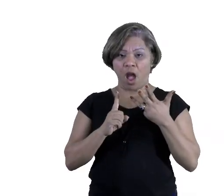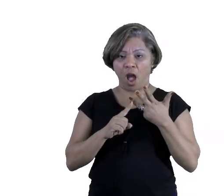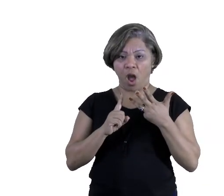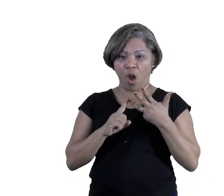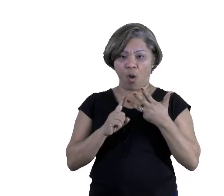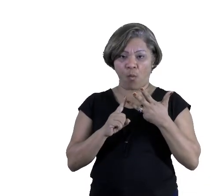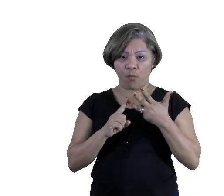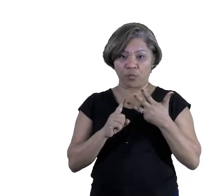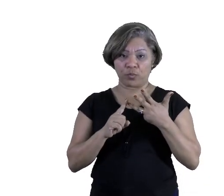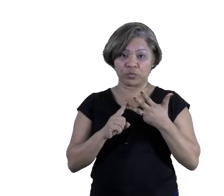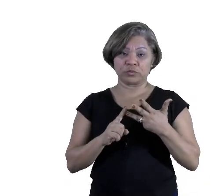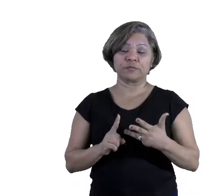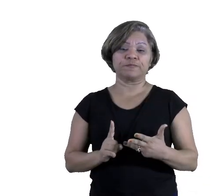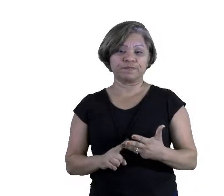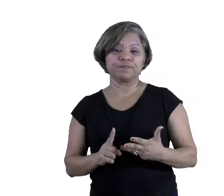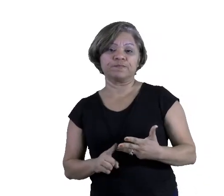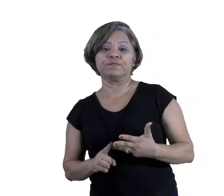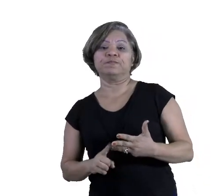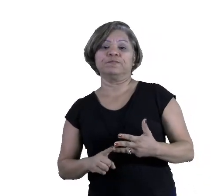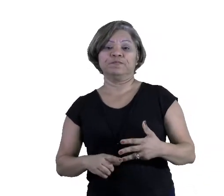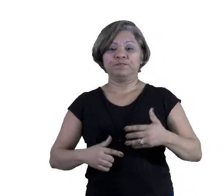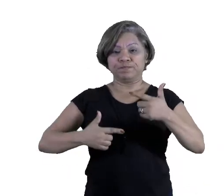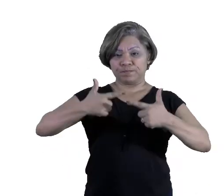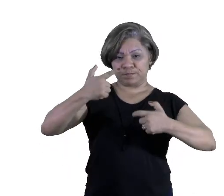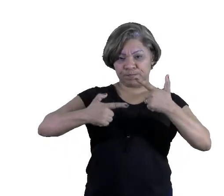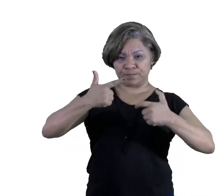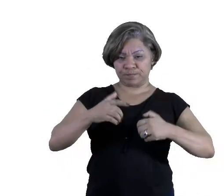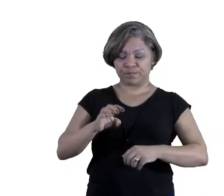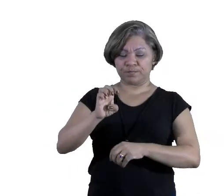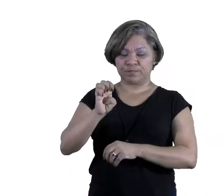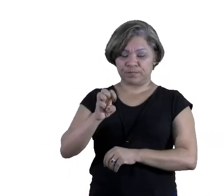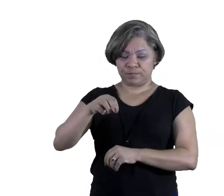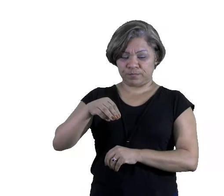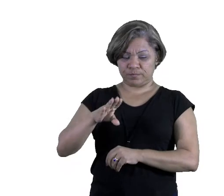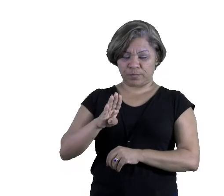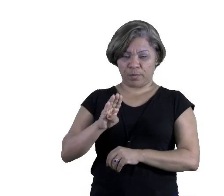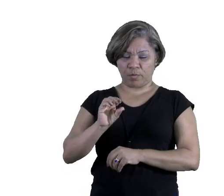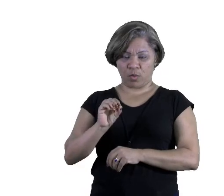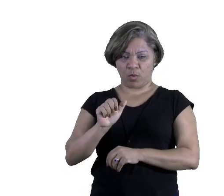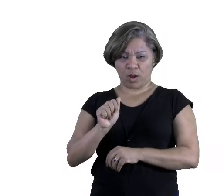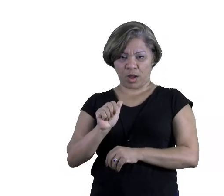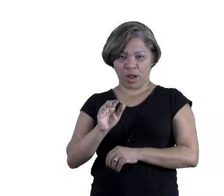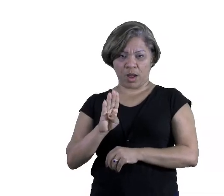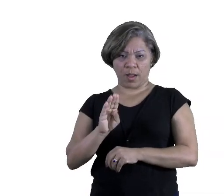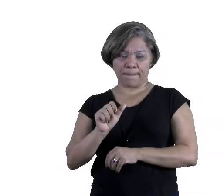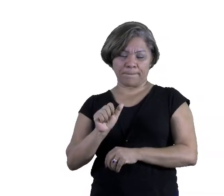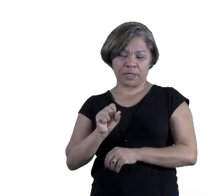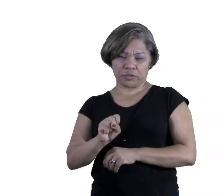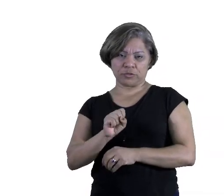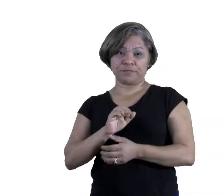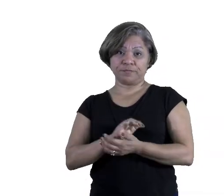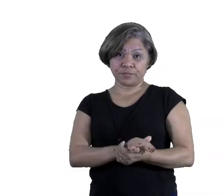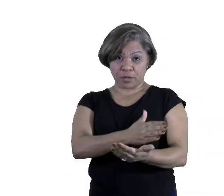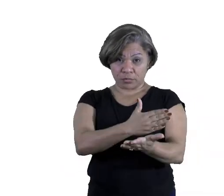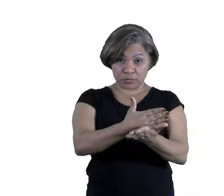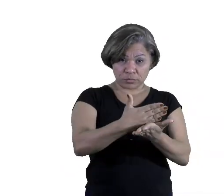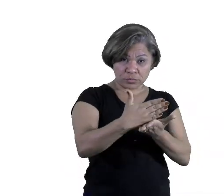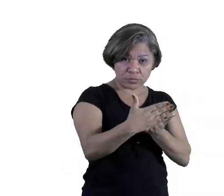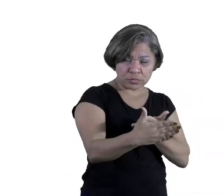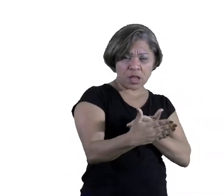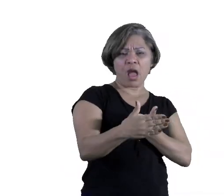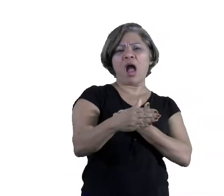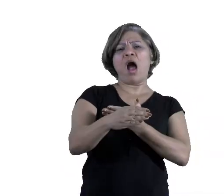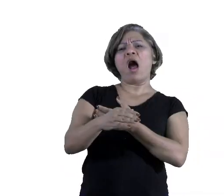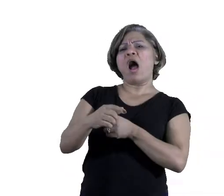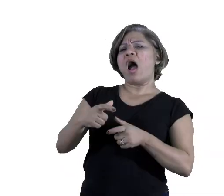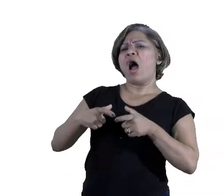dos Emboabas. A Guerra dos Emboabas, né, vai ser um conflito, tá, na região de Minas Gerais, tá,